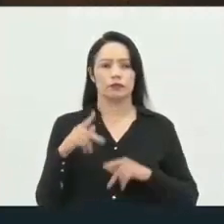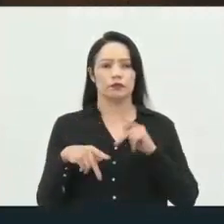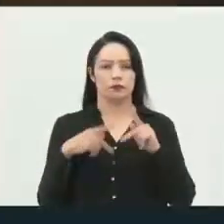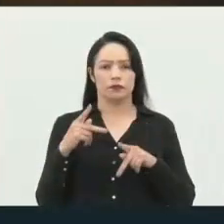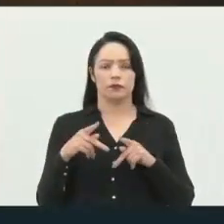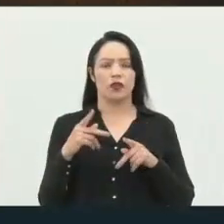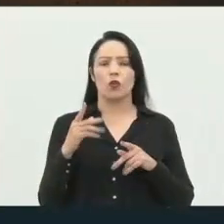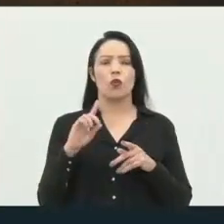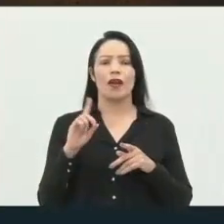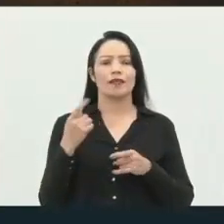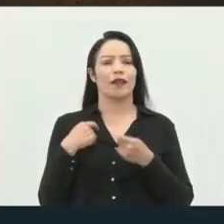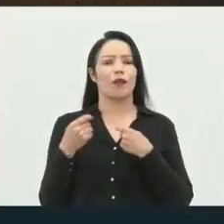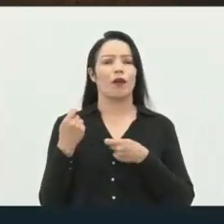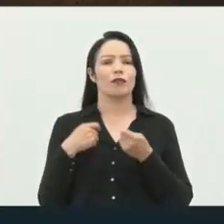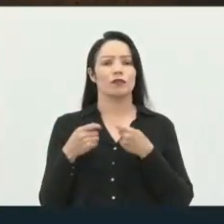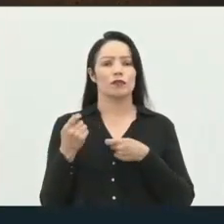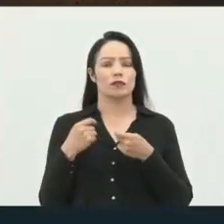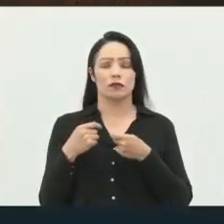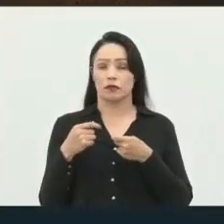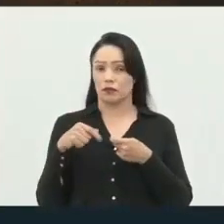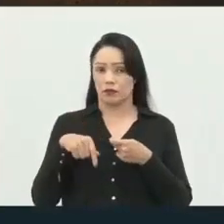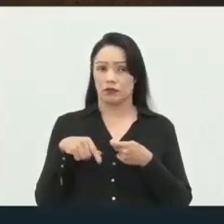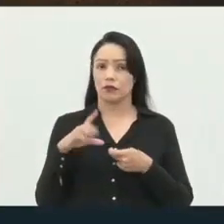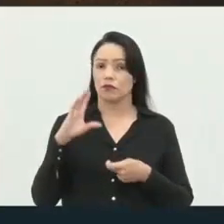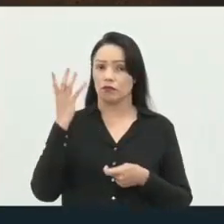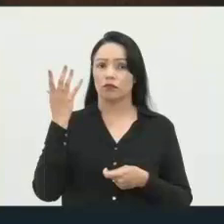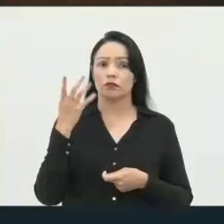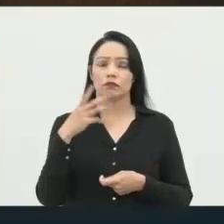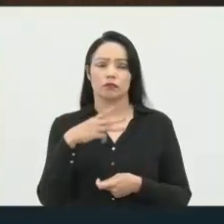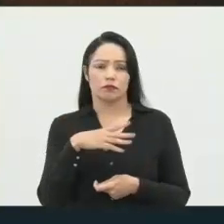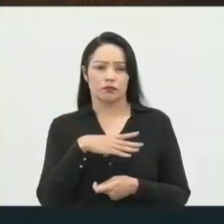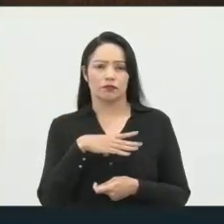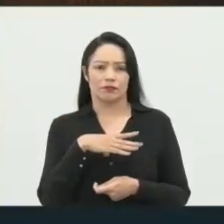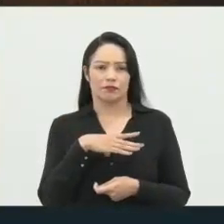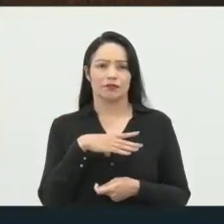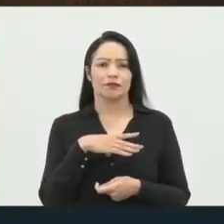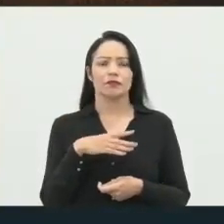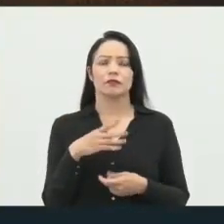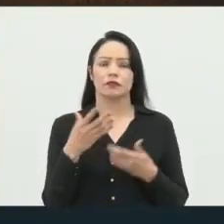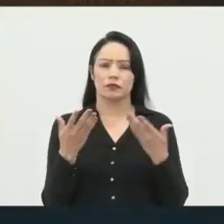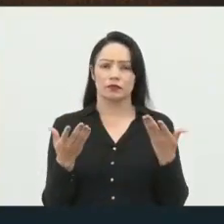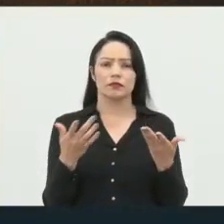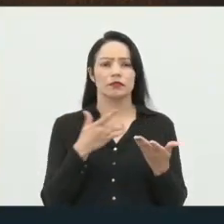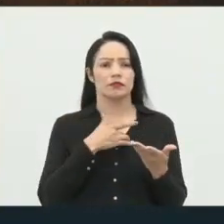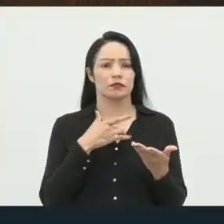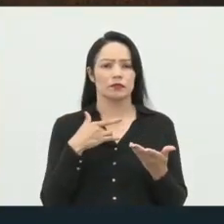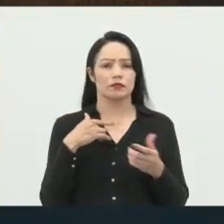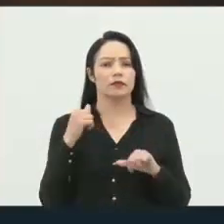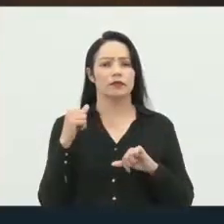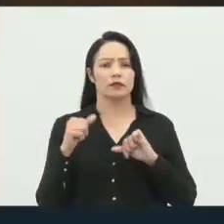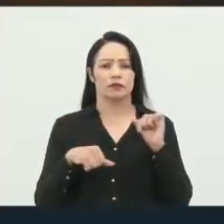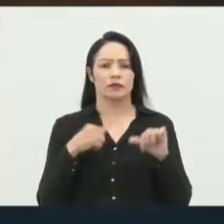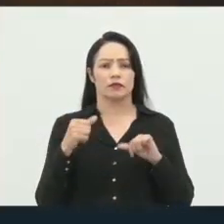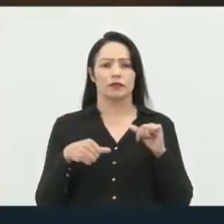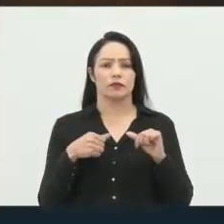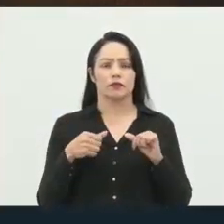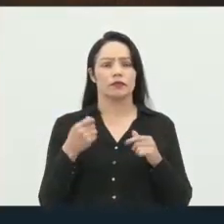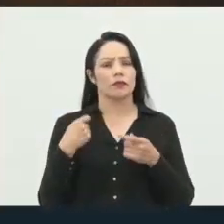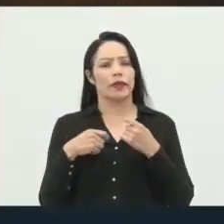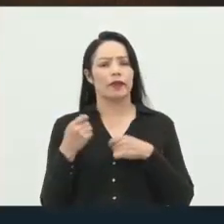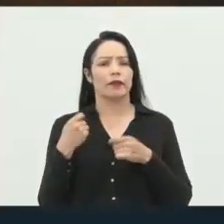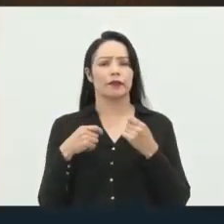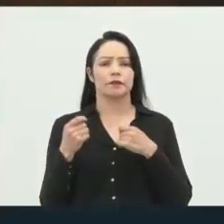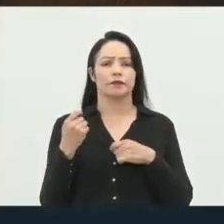de negócios e o que tá acontecendo na cidade a gente vê que a saúde ela está realmente num balcão de